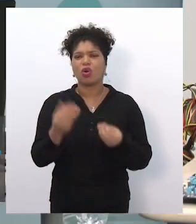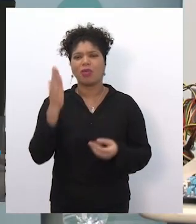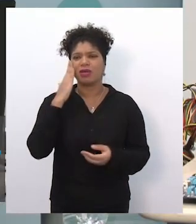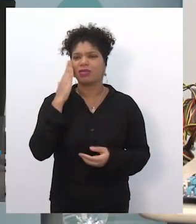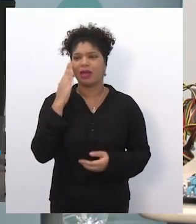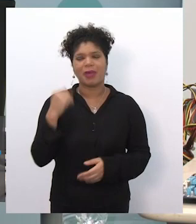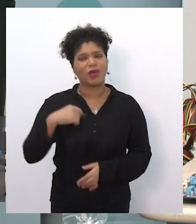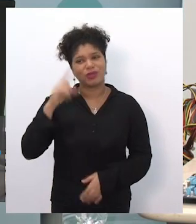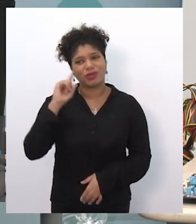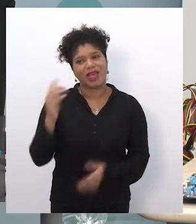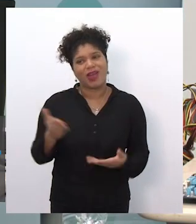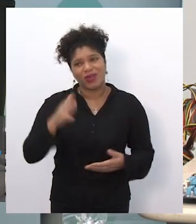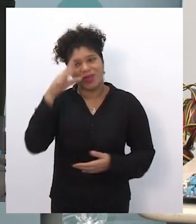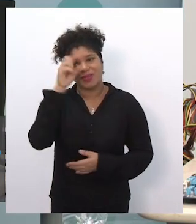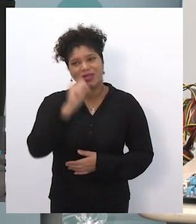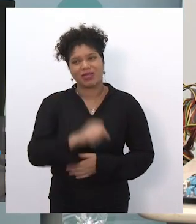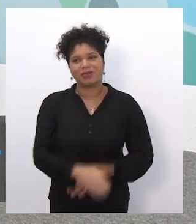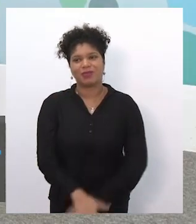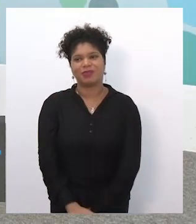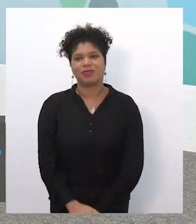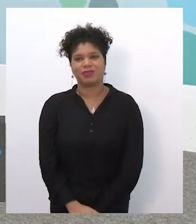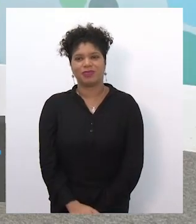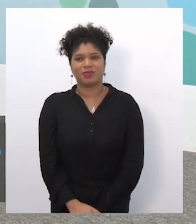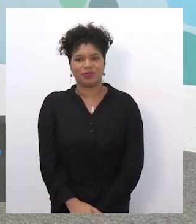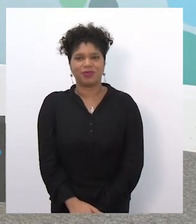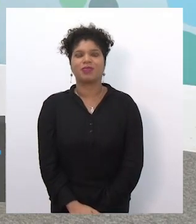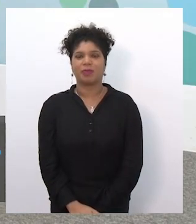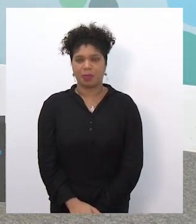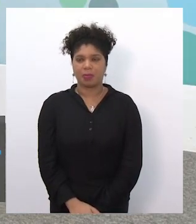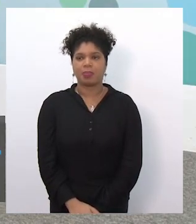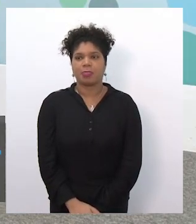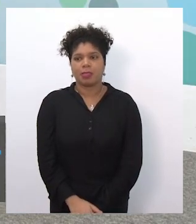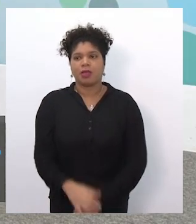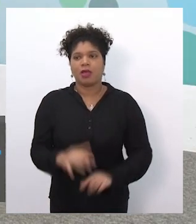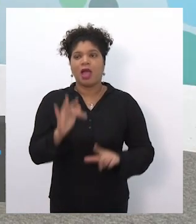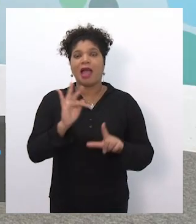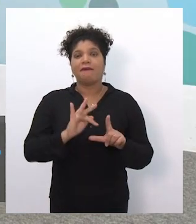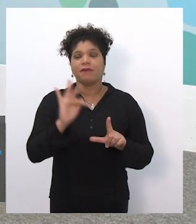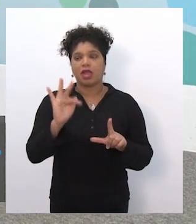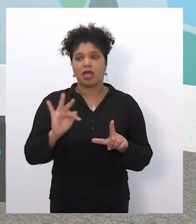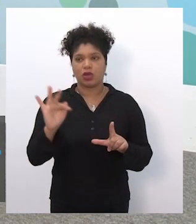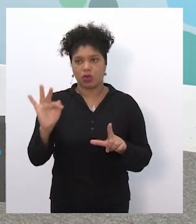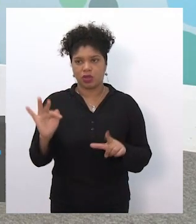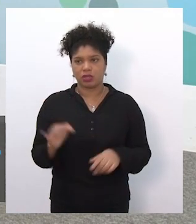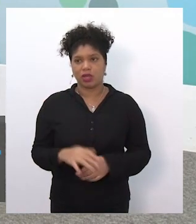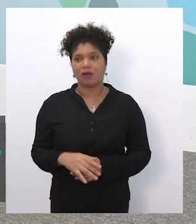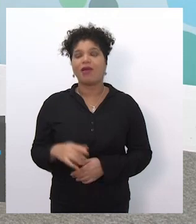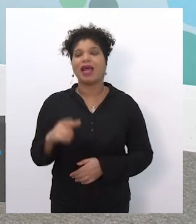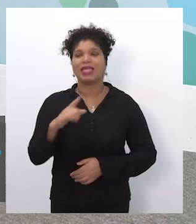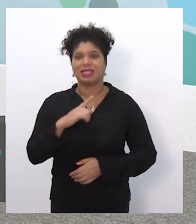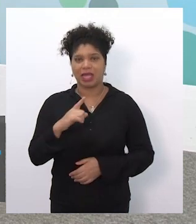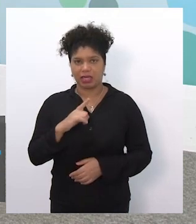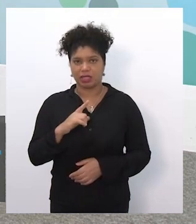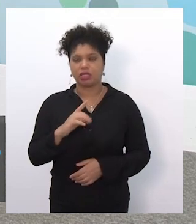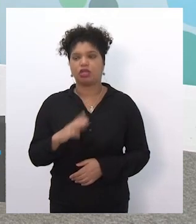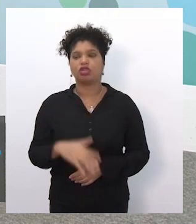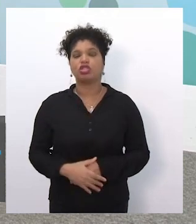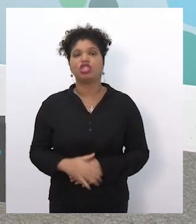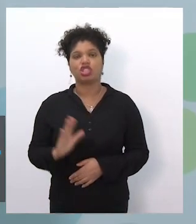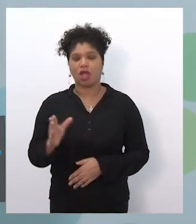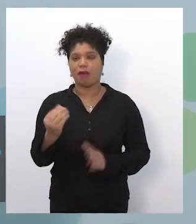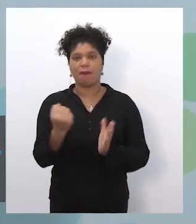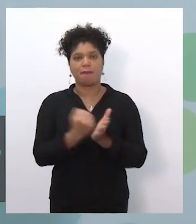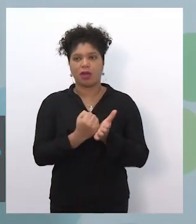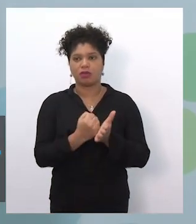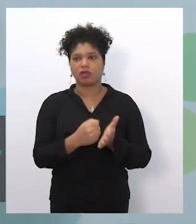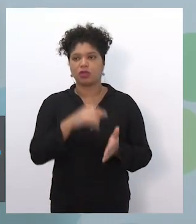leiga e estou aprendendo. A frequência, né, Roseli, ela vai estar especificada. Então, se vocês forem